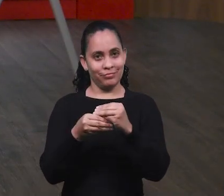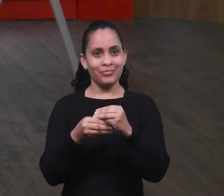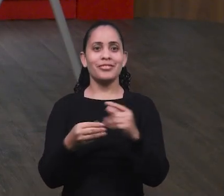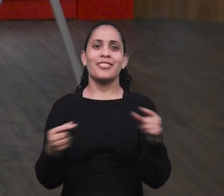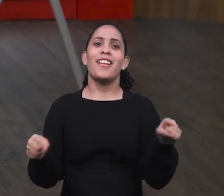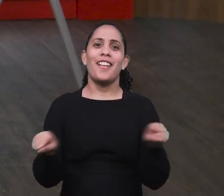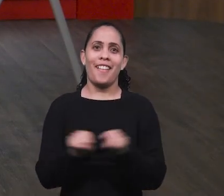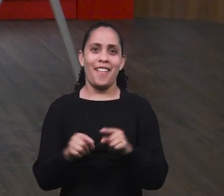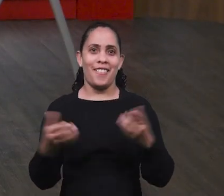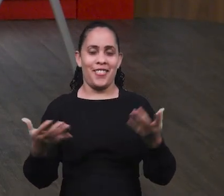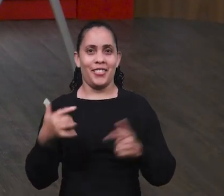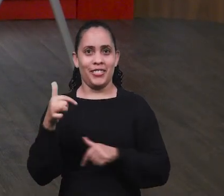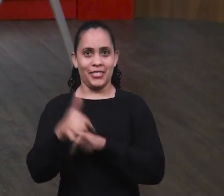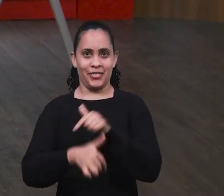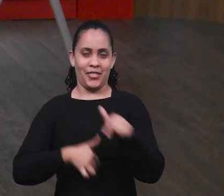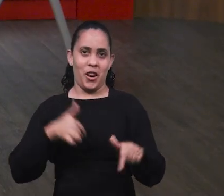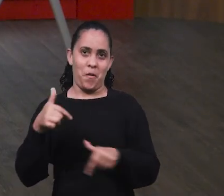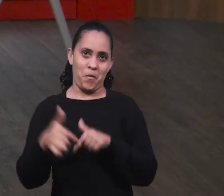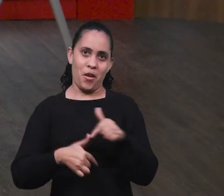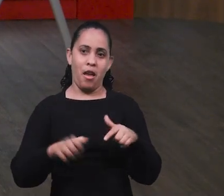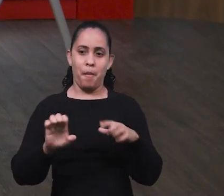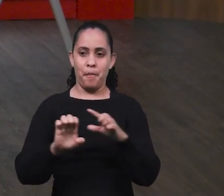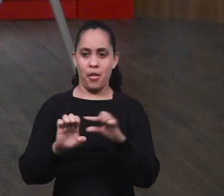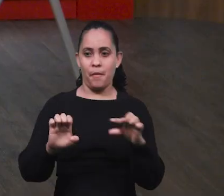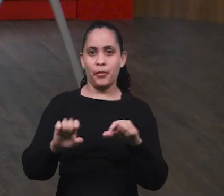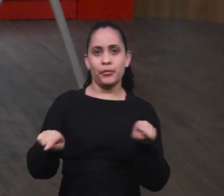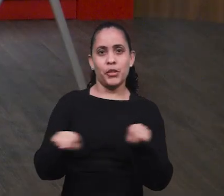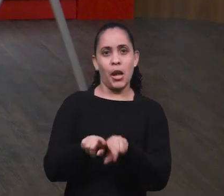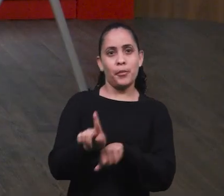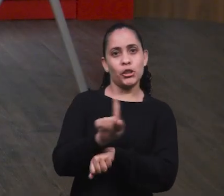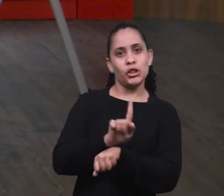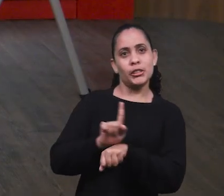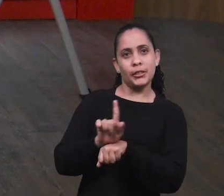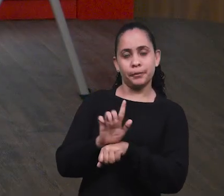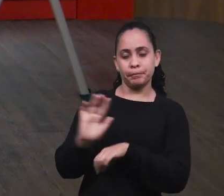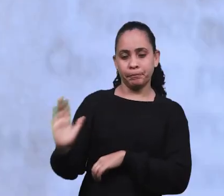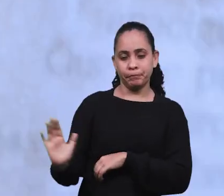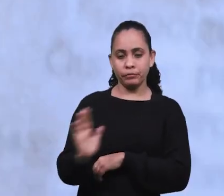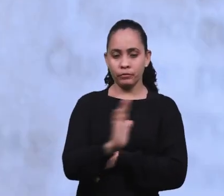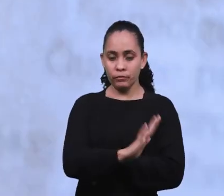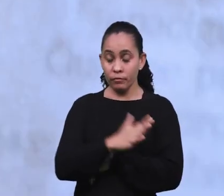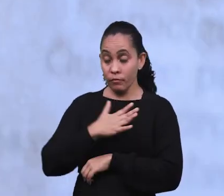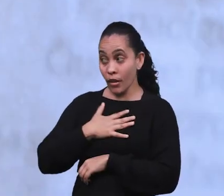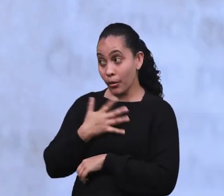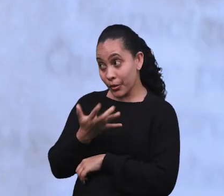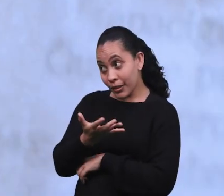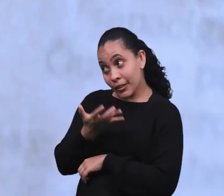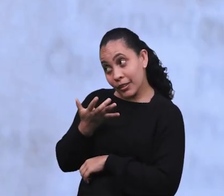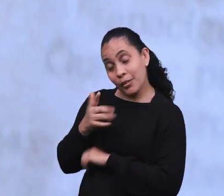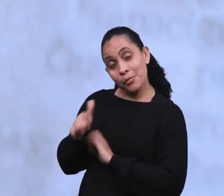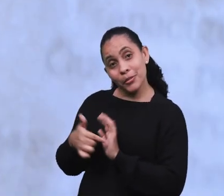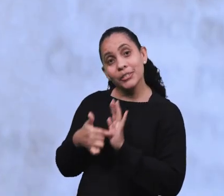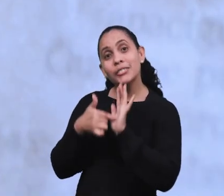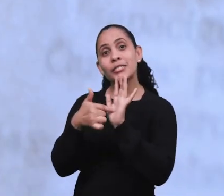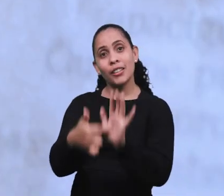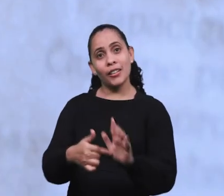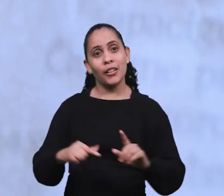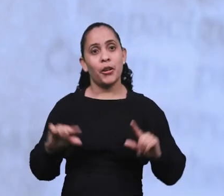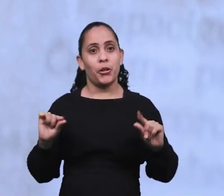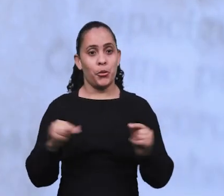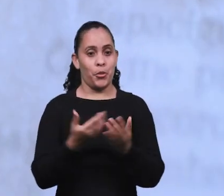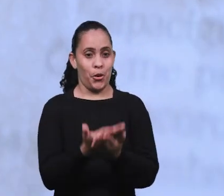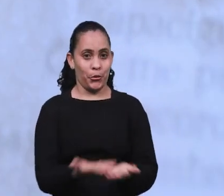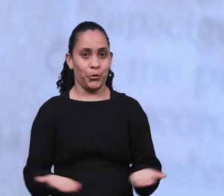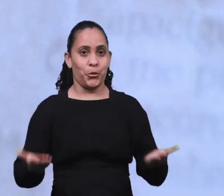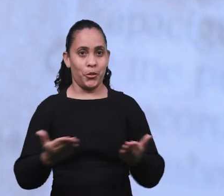esse trabalho sobre empreendedorismo e gestão? Wallace, eu queria trazer para